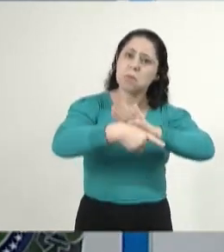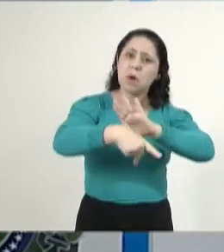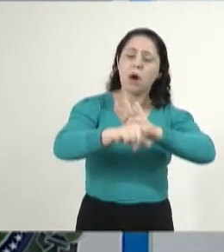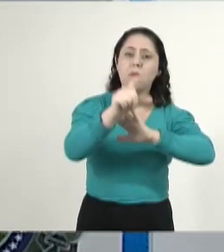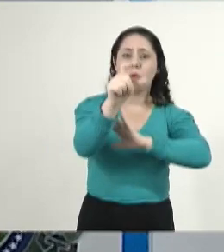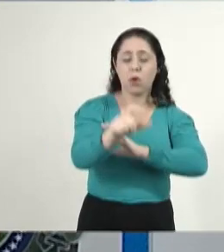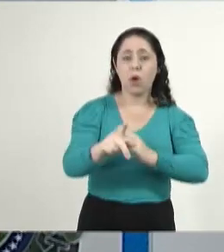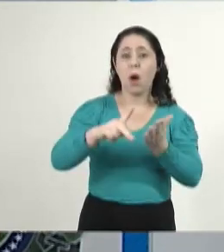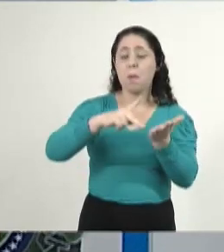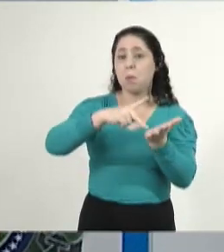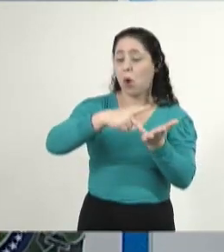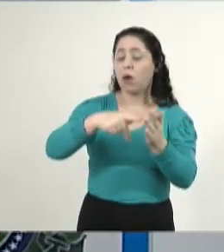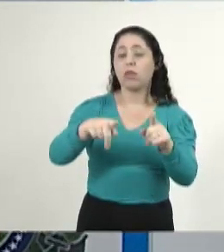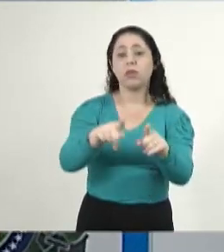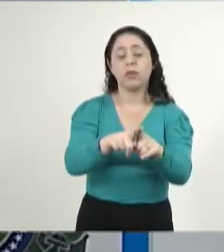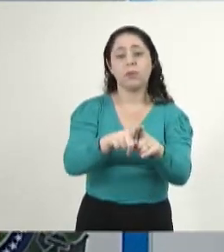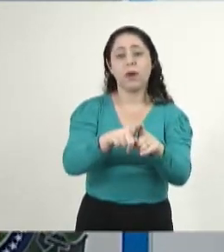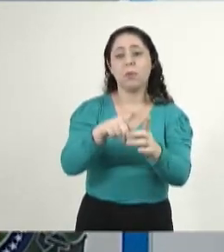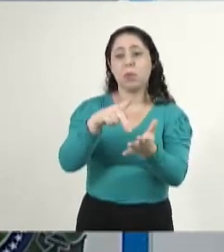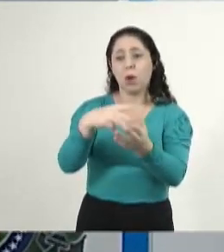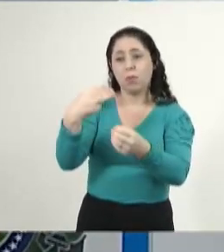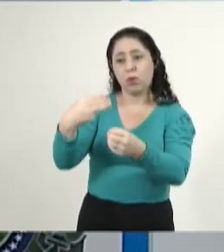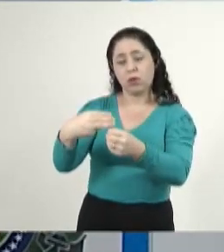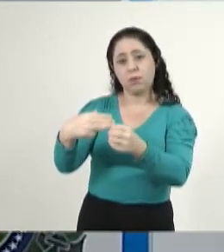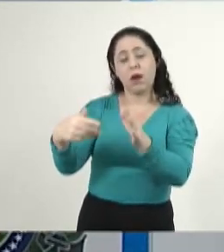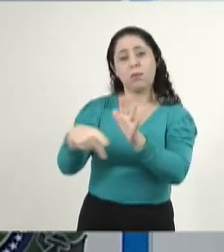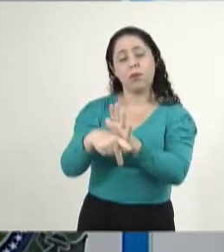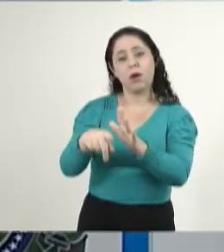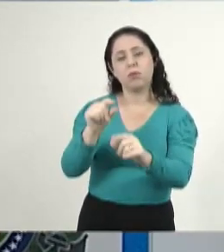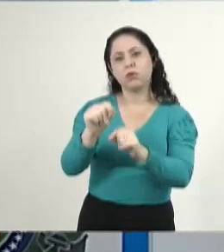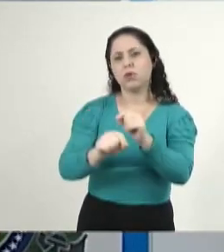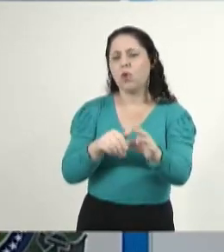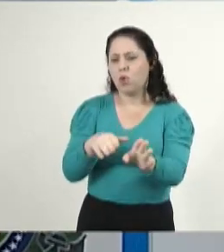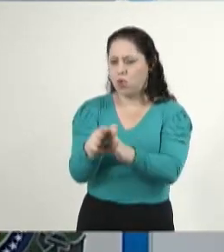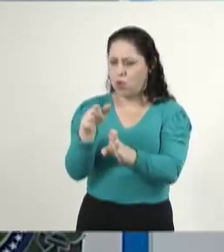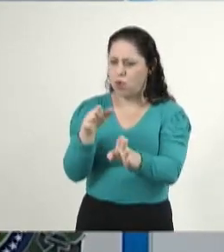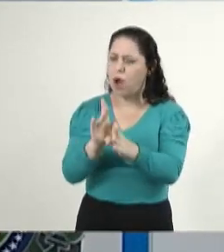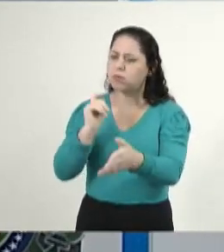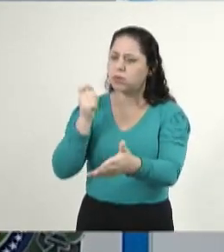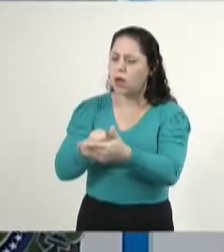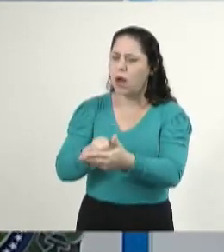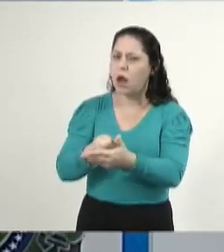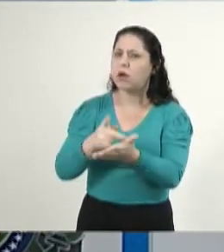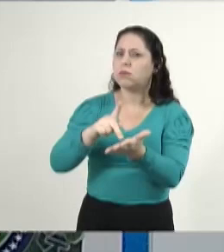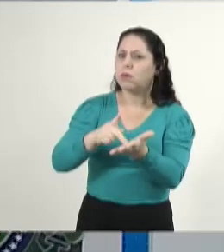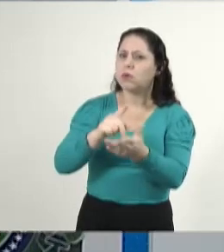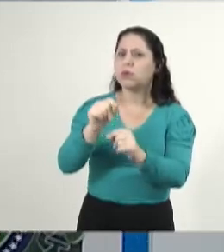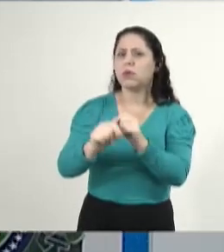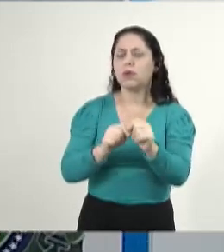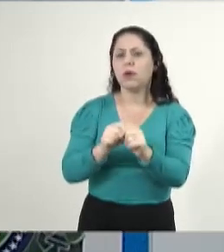ao PROCON estadual e também ao PROCON municipal, orientando, cobrando que o PROCON